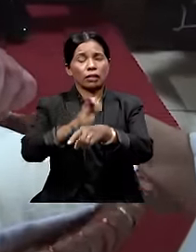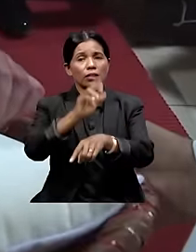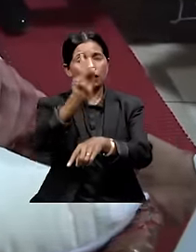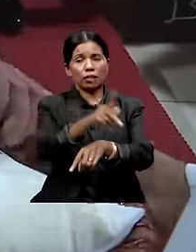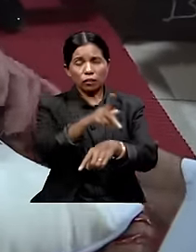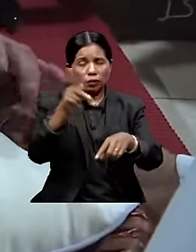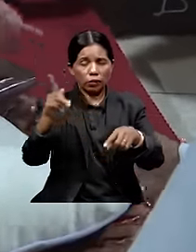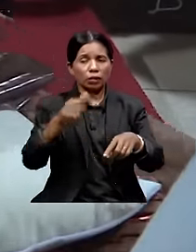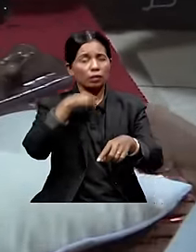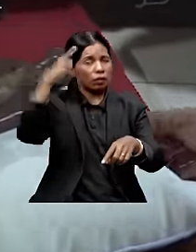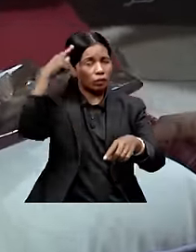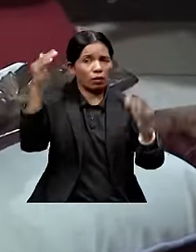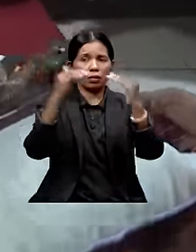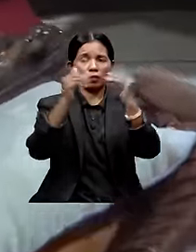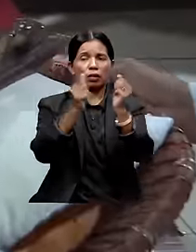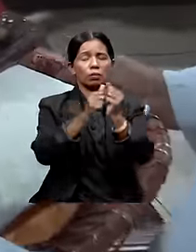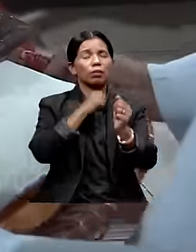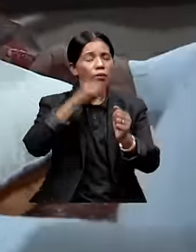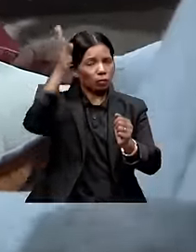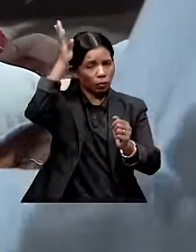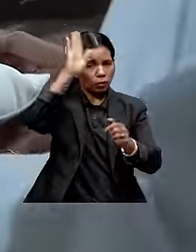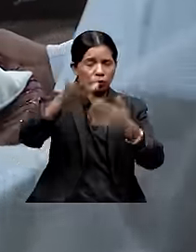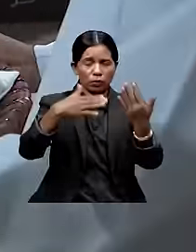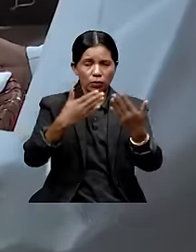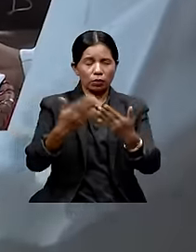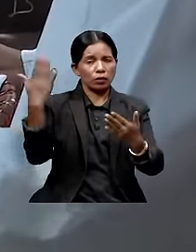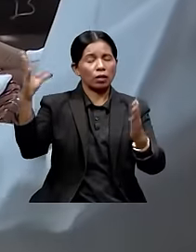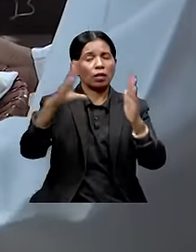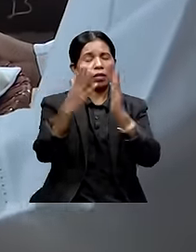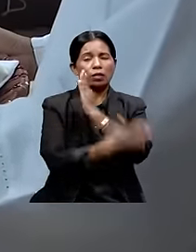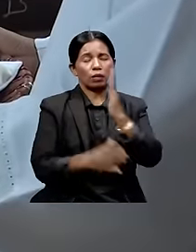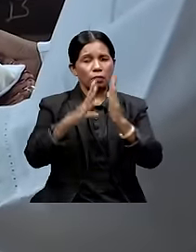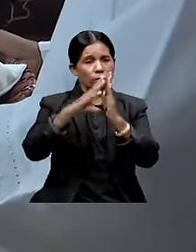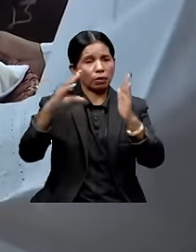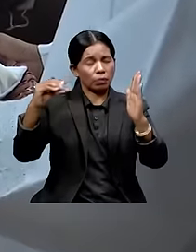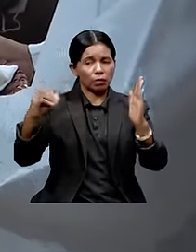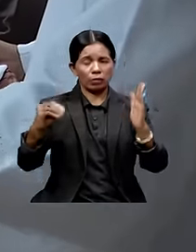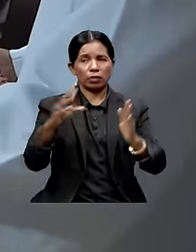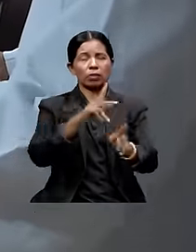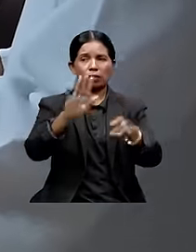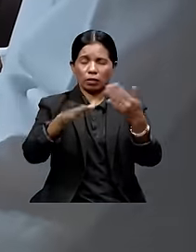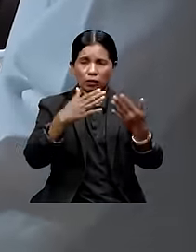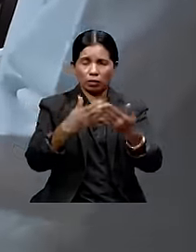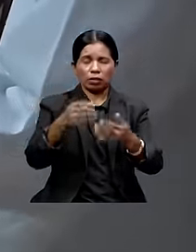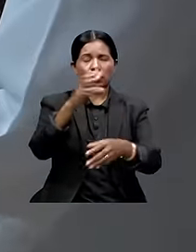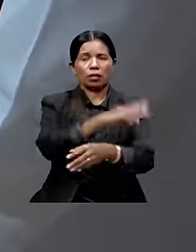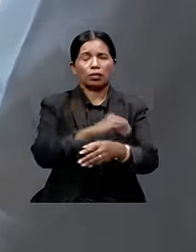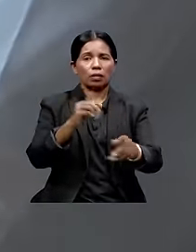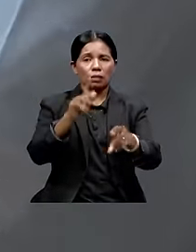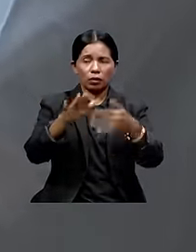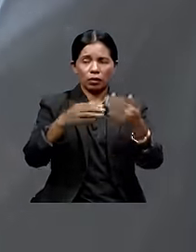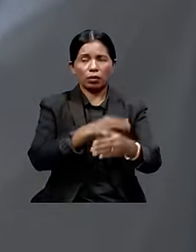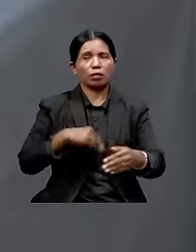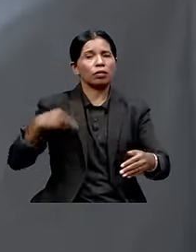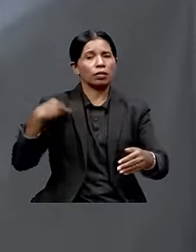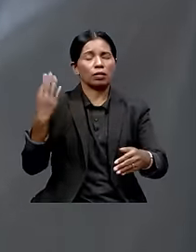Papa Francisco Halamos encontro o Bispo Sirahusi Papua Nova Guiné, Ilha Salomão, nomo sacerdote, diácono, consagrado, seminarista,